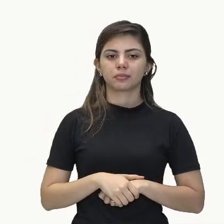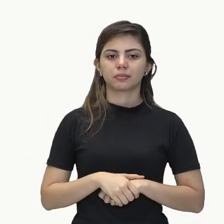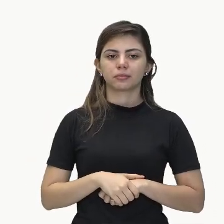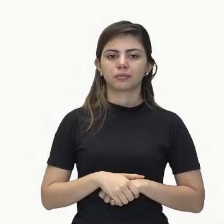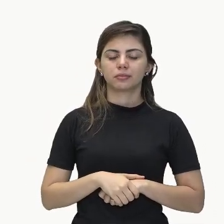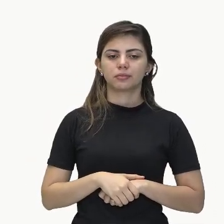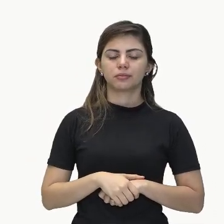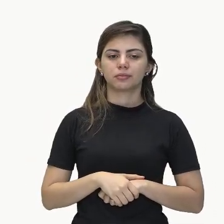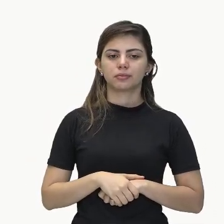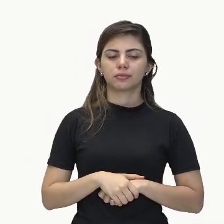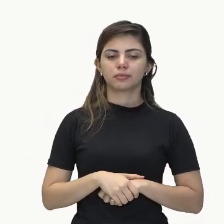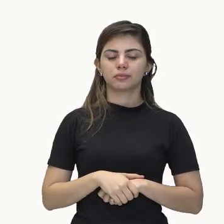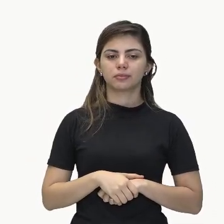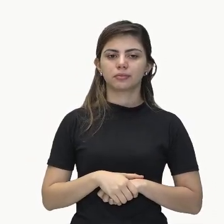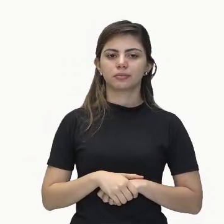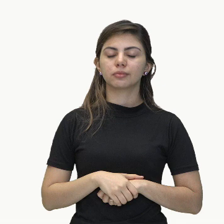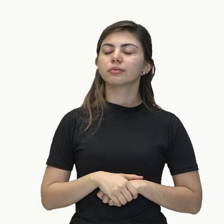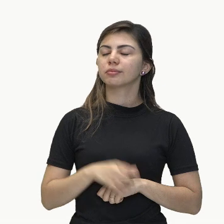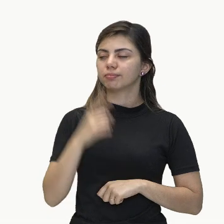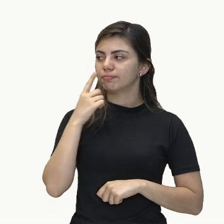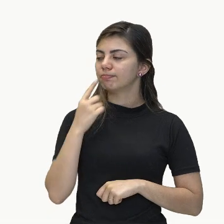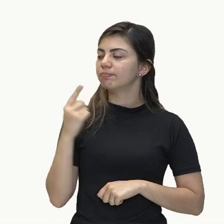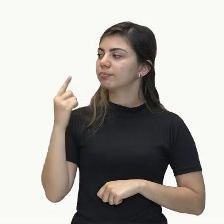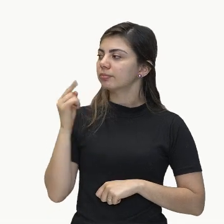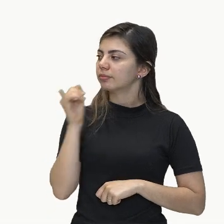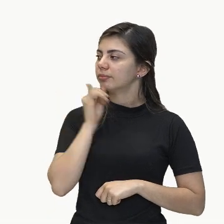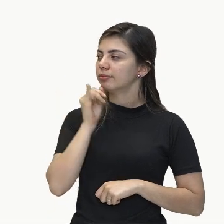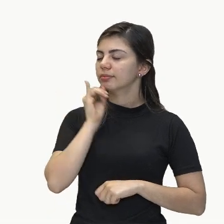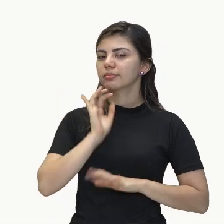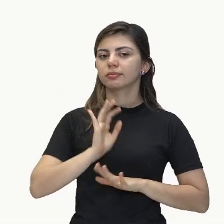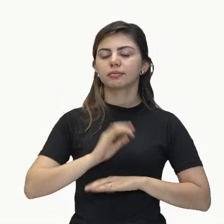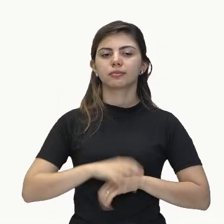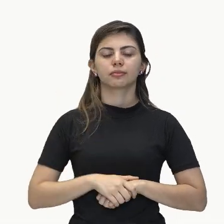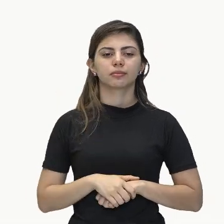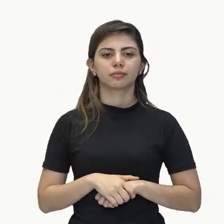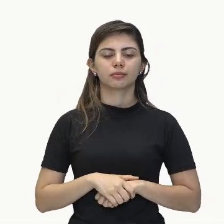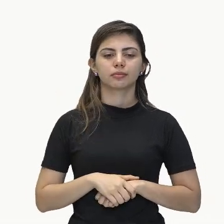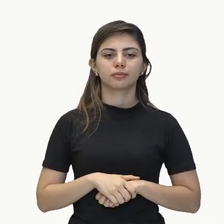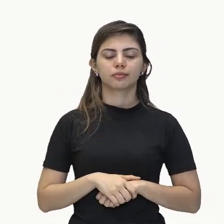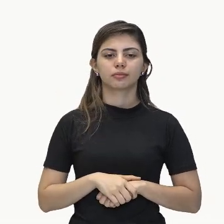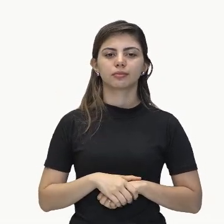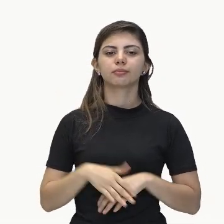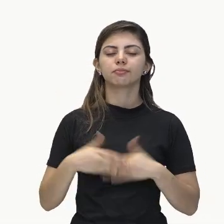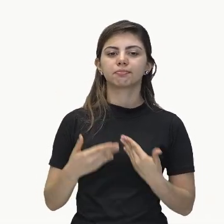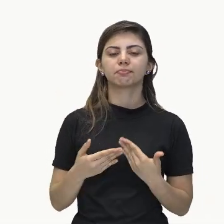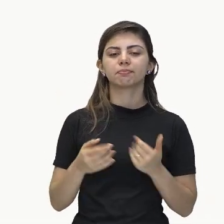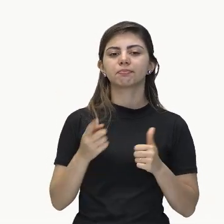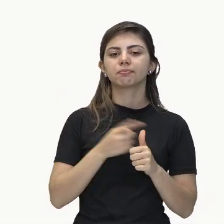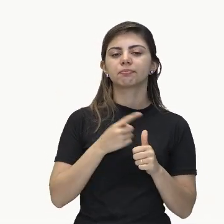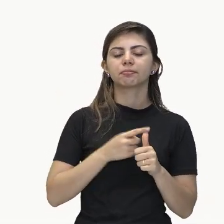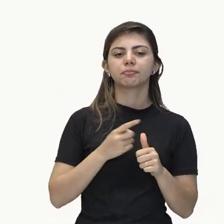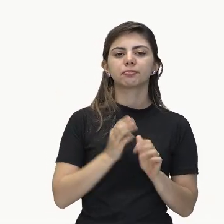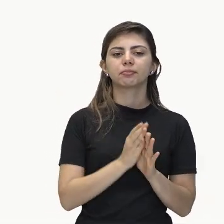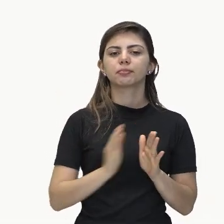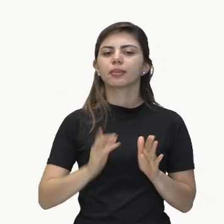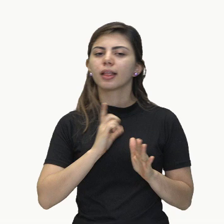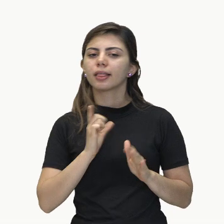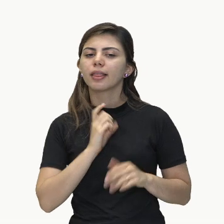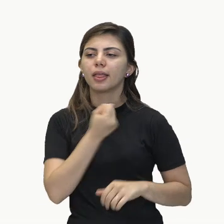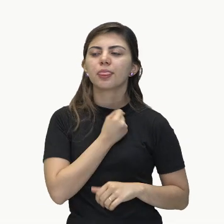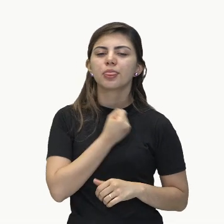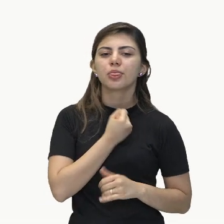Então aí, nosso exemplo. Vamos observar. Primeiro passo, tem termos